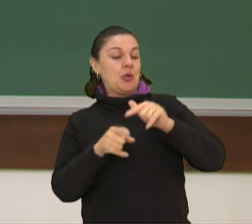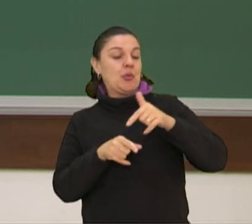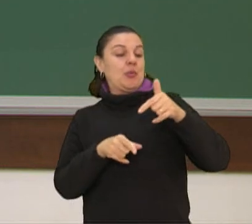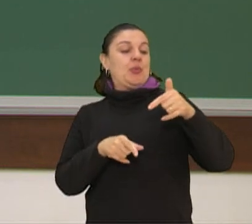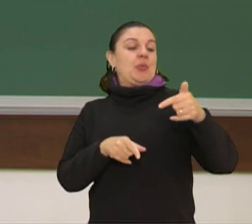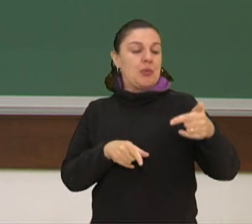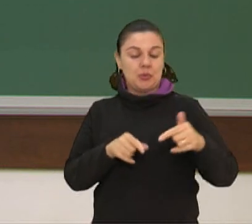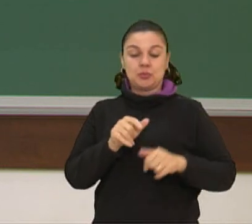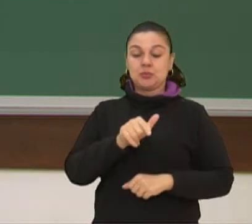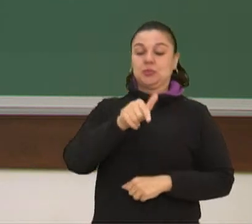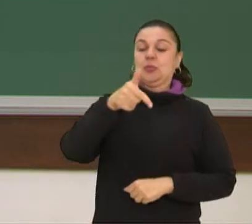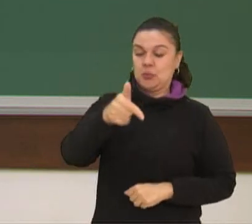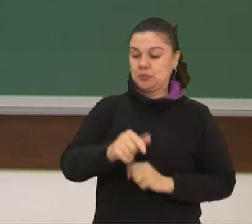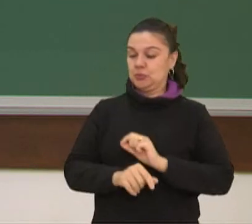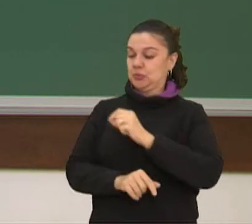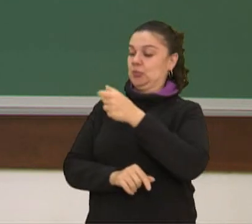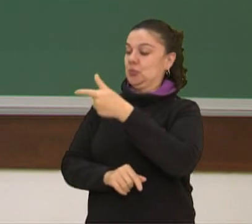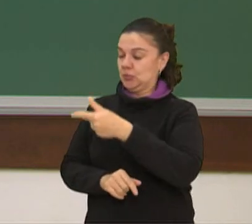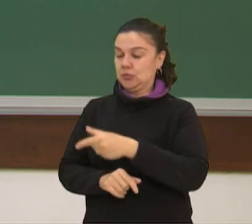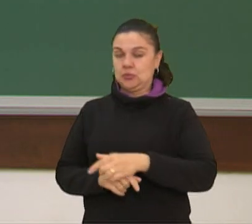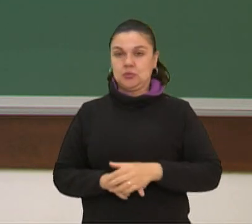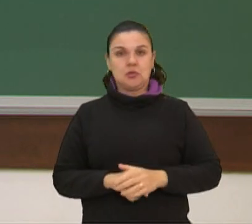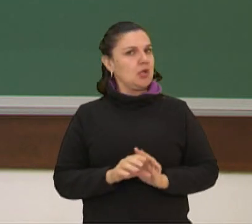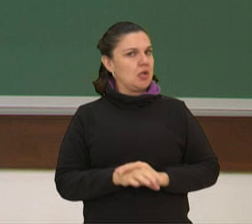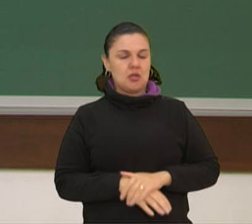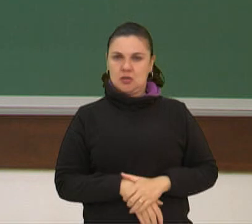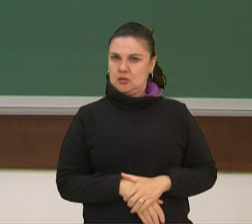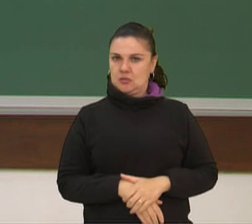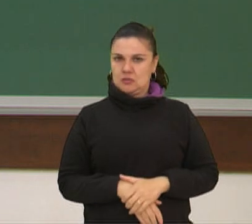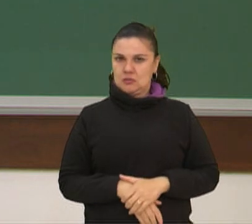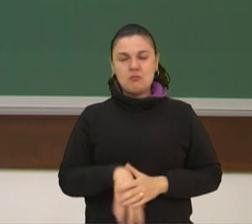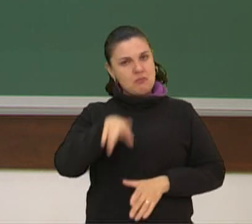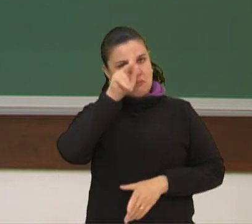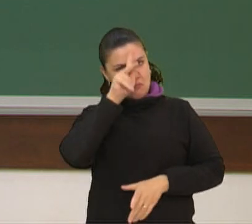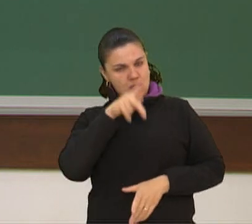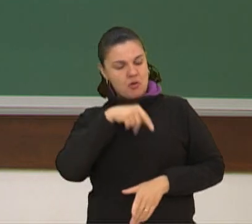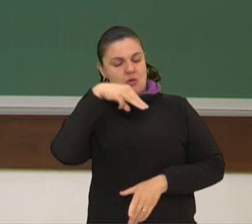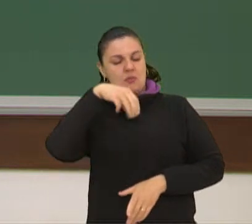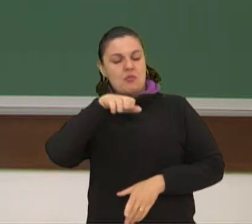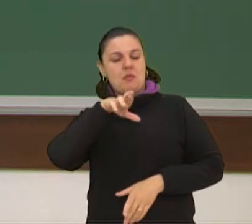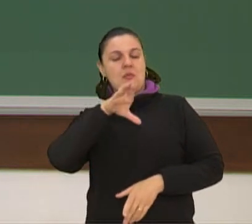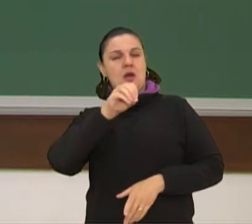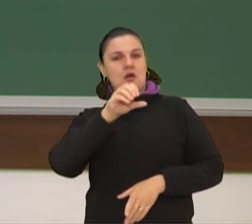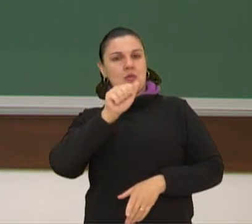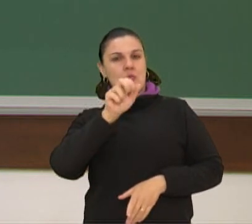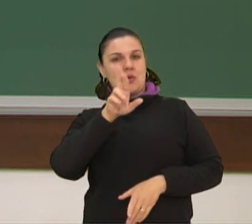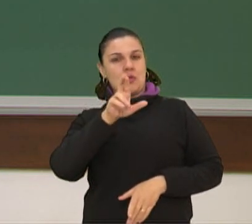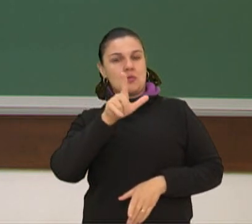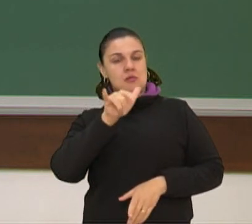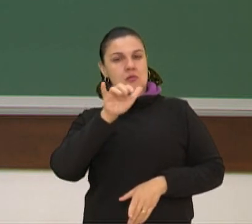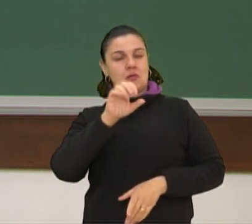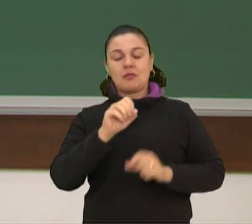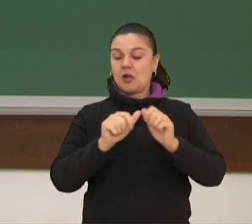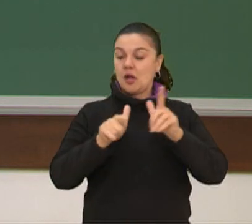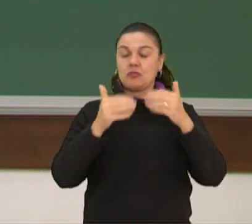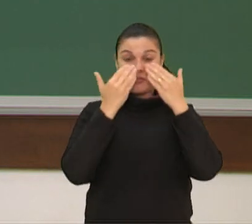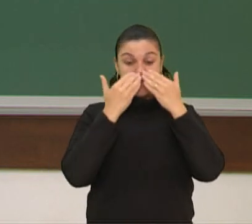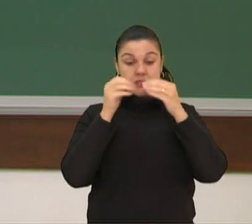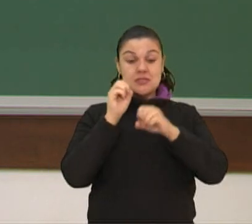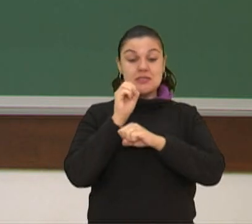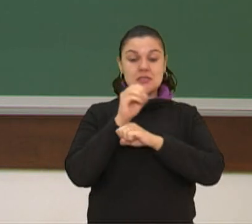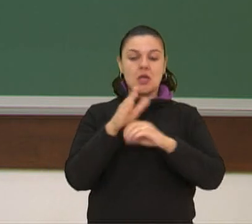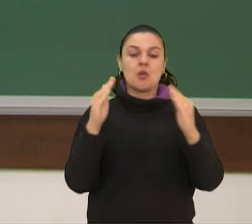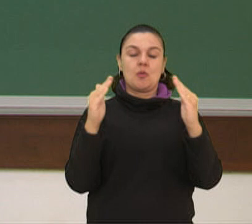temo que me causem dano algum. Prestou atenção? De novo, voltando àquele tema da